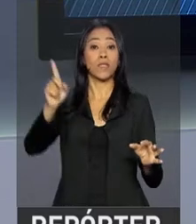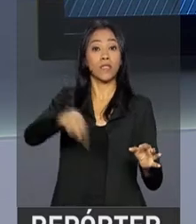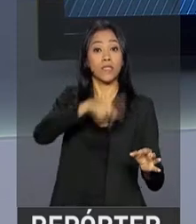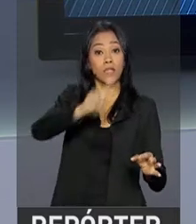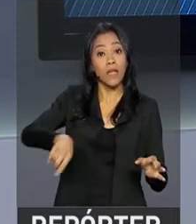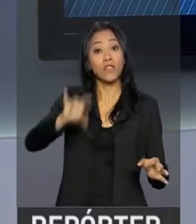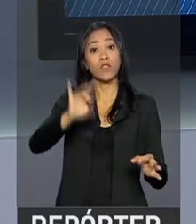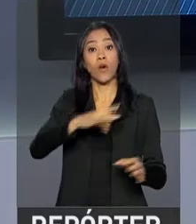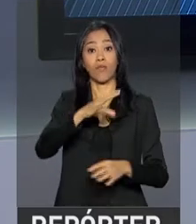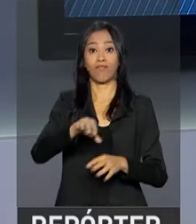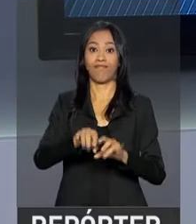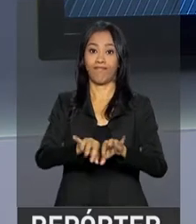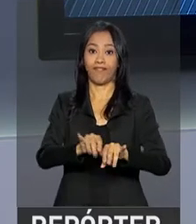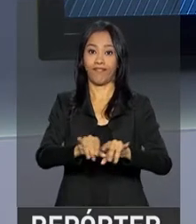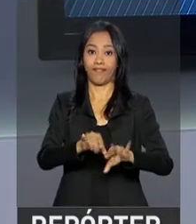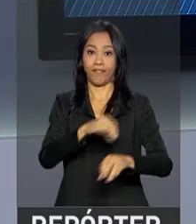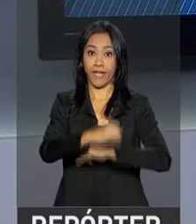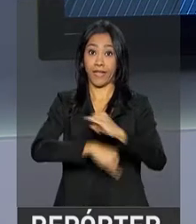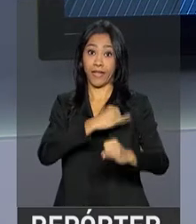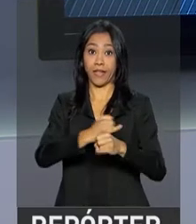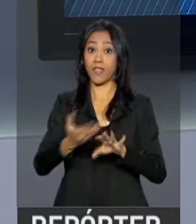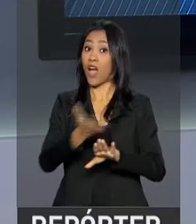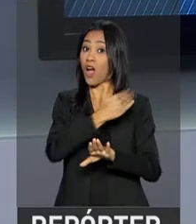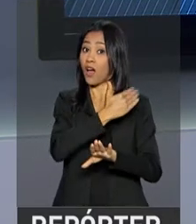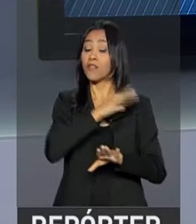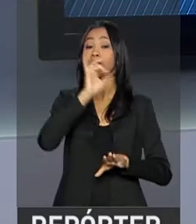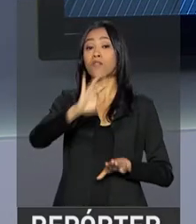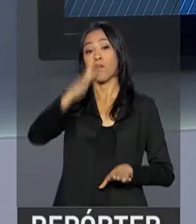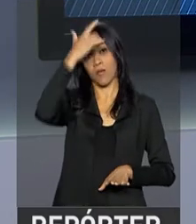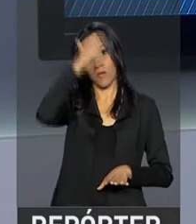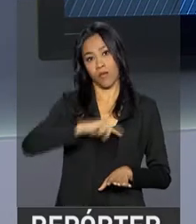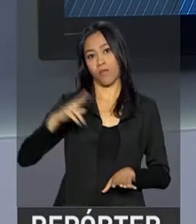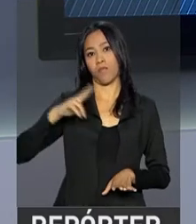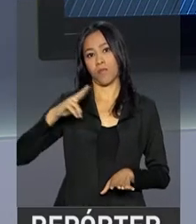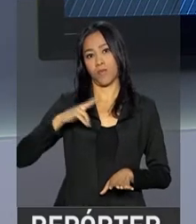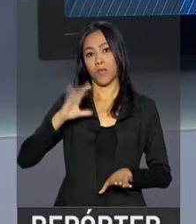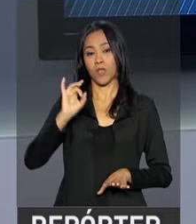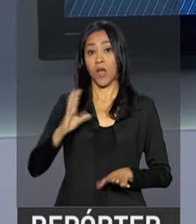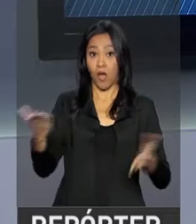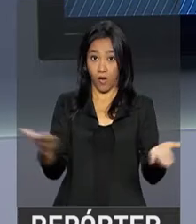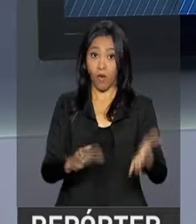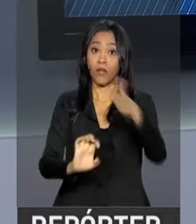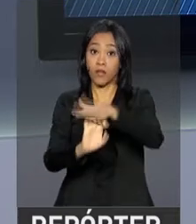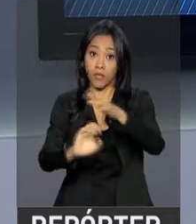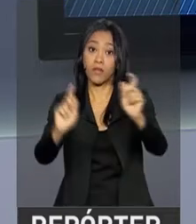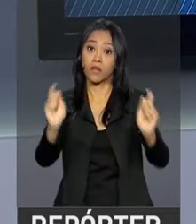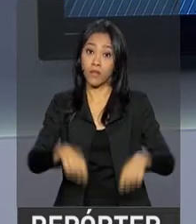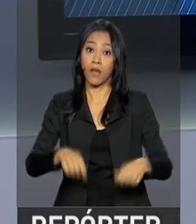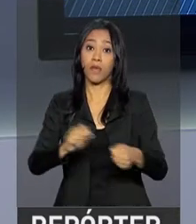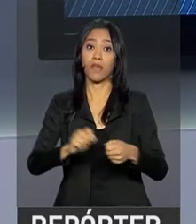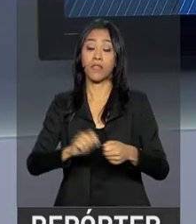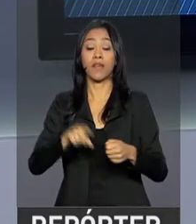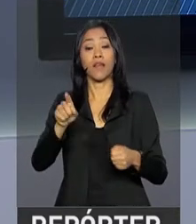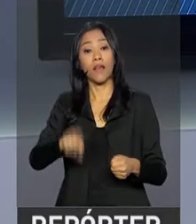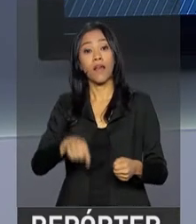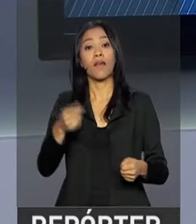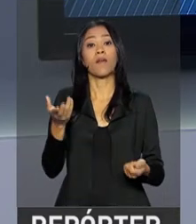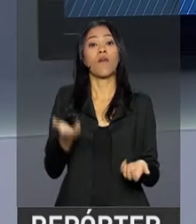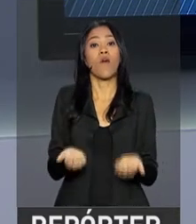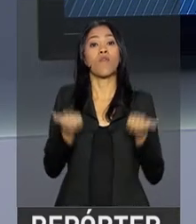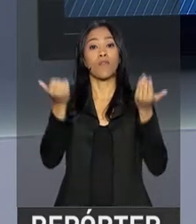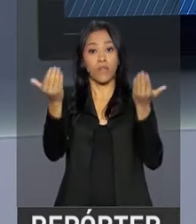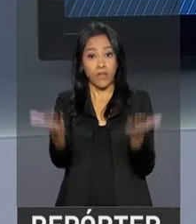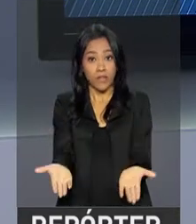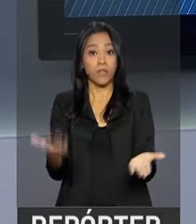restrito às pessoas físicas de acordo com o banco central a mudança é um avanço na digitalização dos serviços financeiros oferecidos